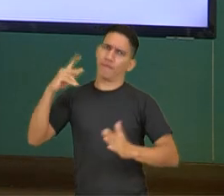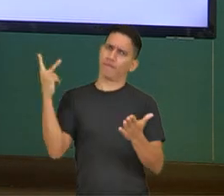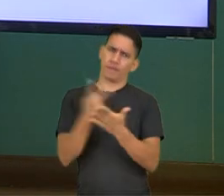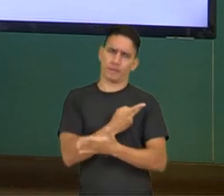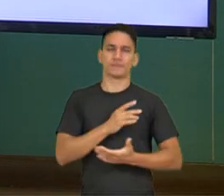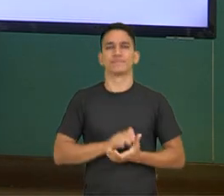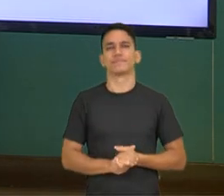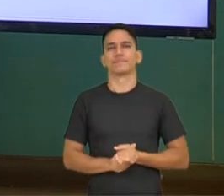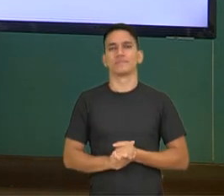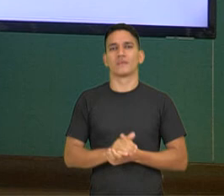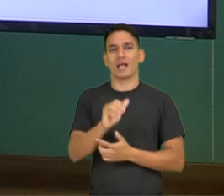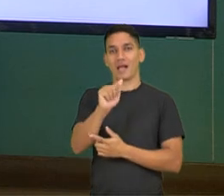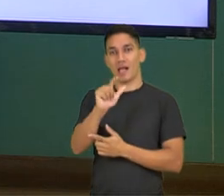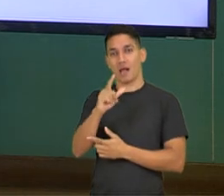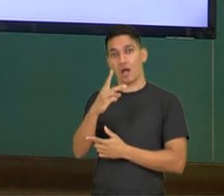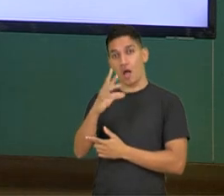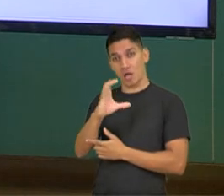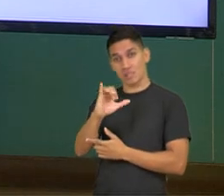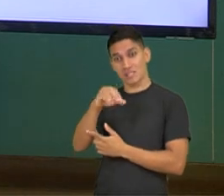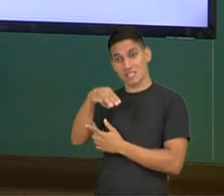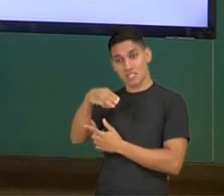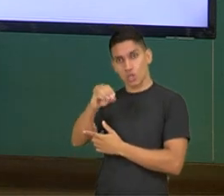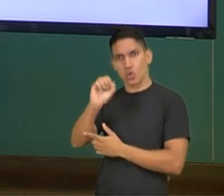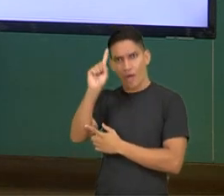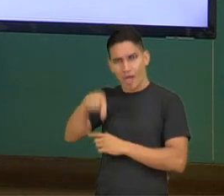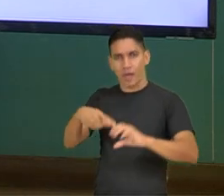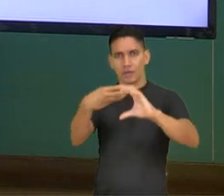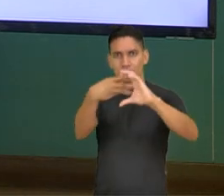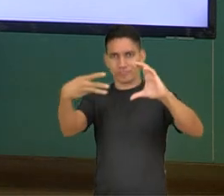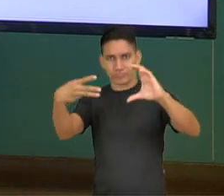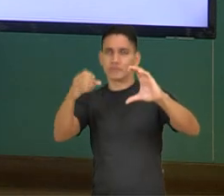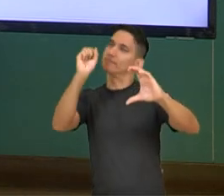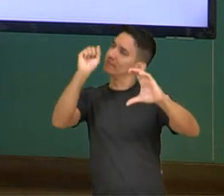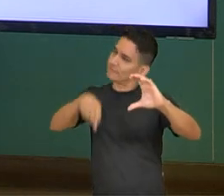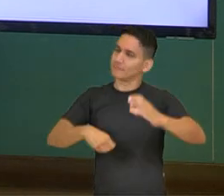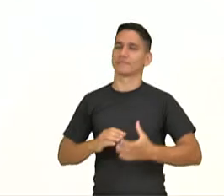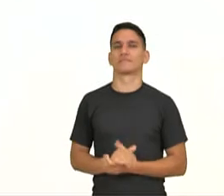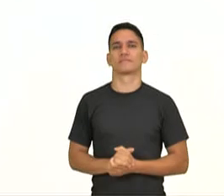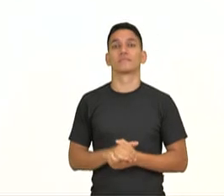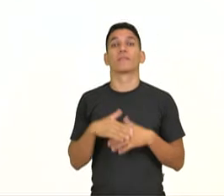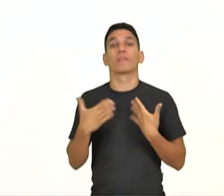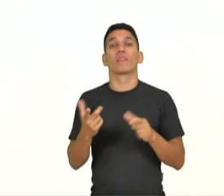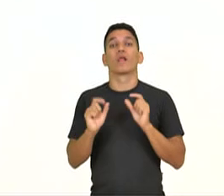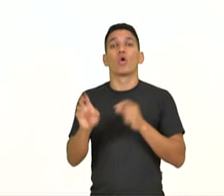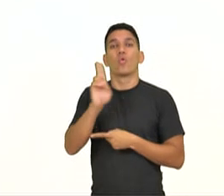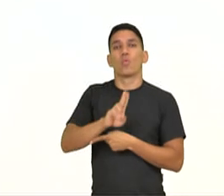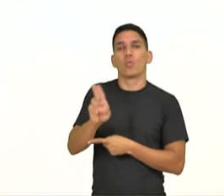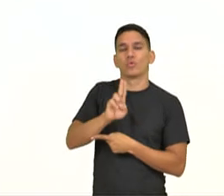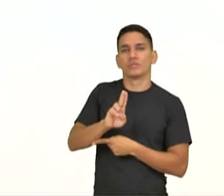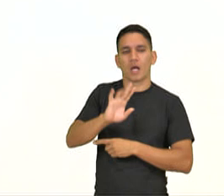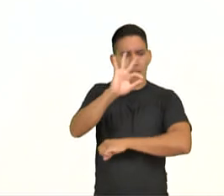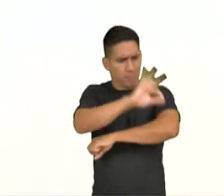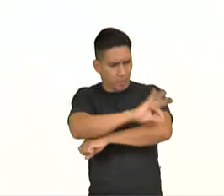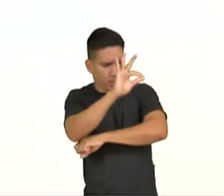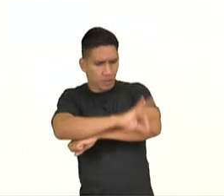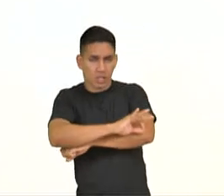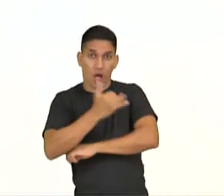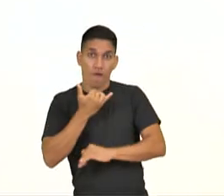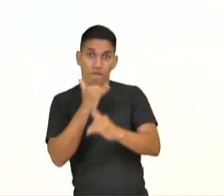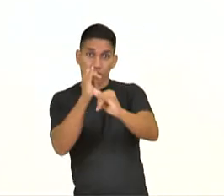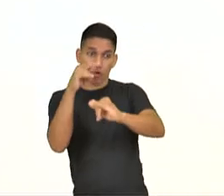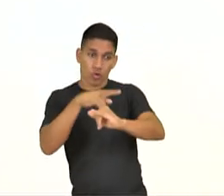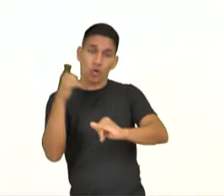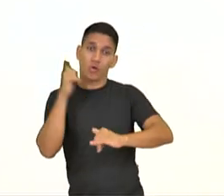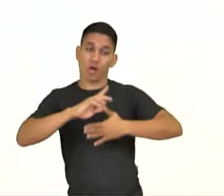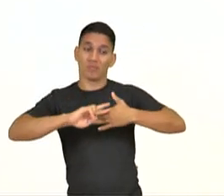possuem ligações químicas triplas? Sim. Entre os ônus de utilizarmos o petróleo como fonte de energia estão questões